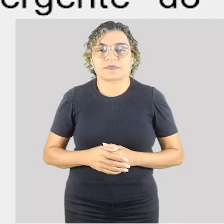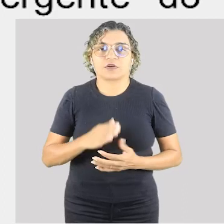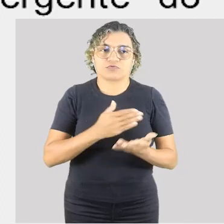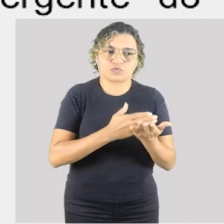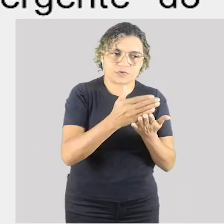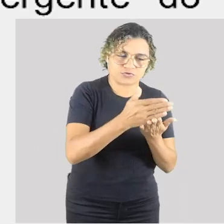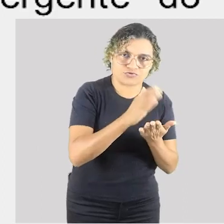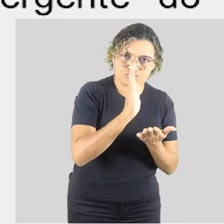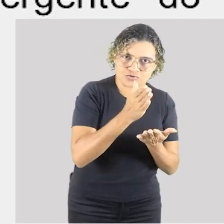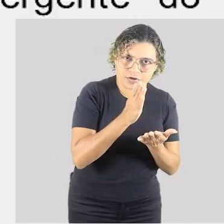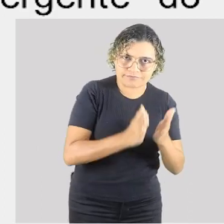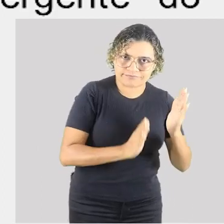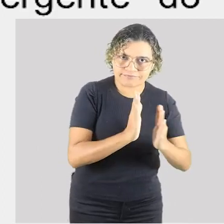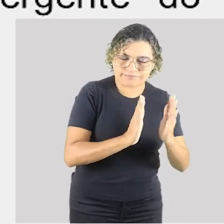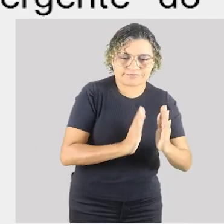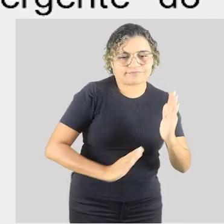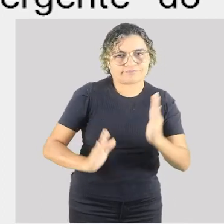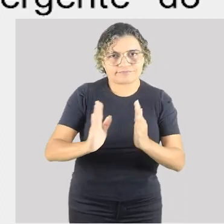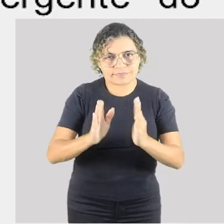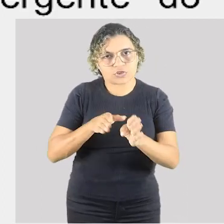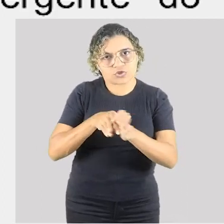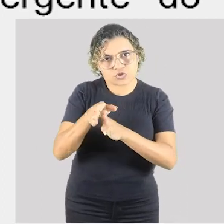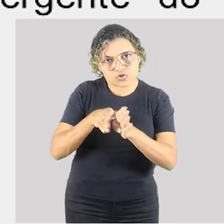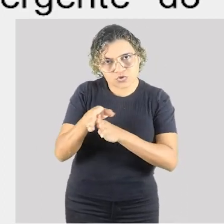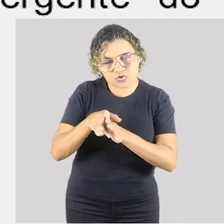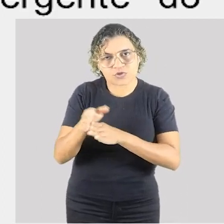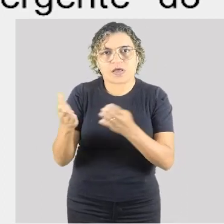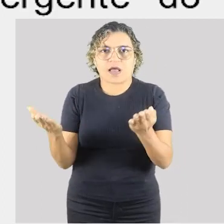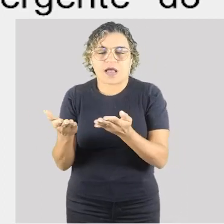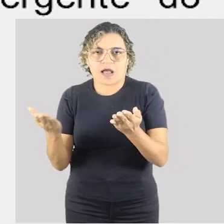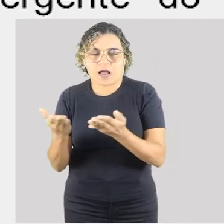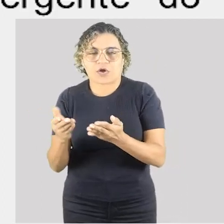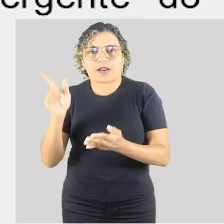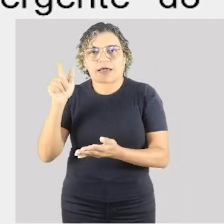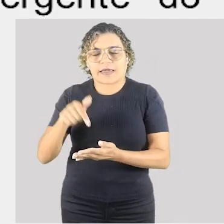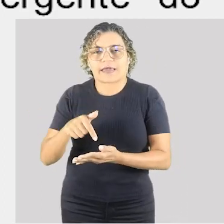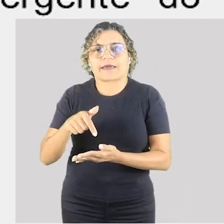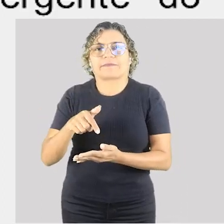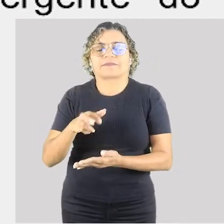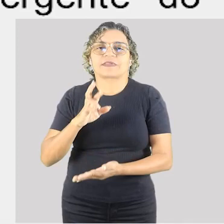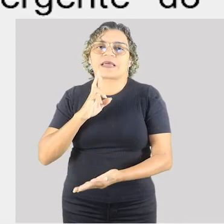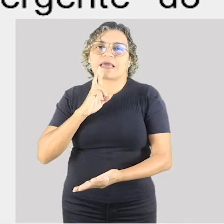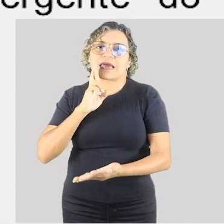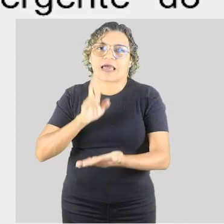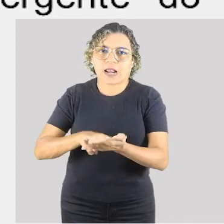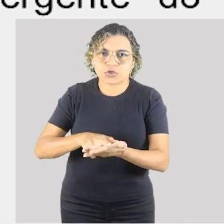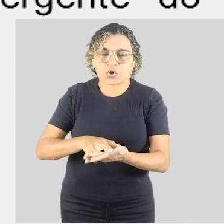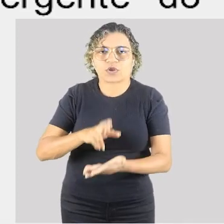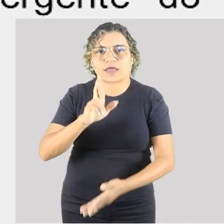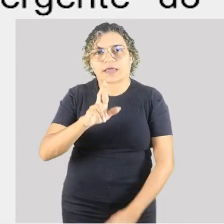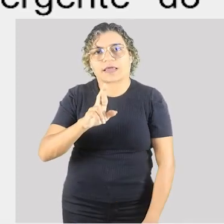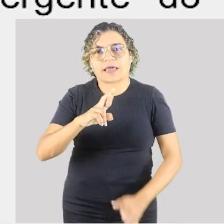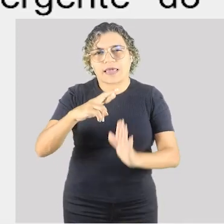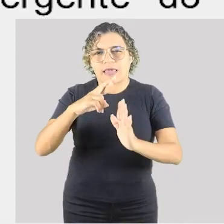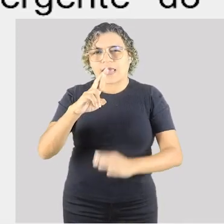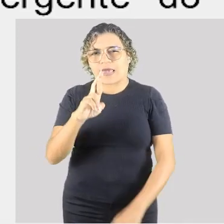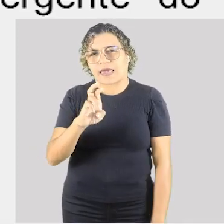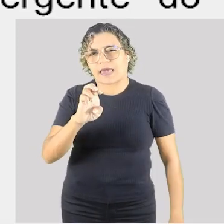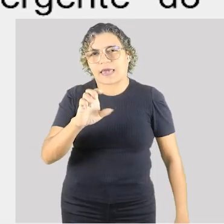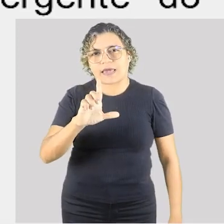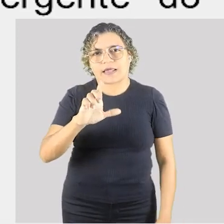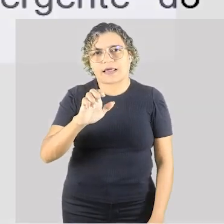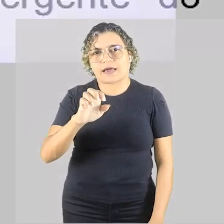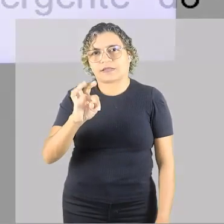pela instauração, passamos pela instrução, chegamos à fase do relatório. Digamos, portanto, que o processo foi